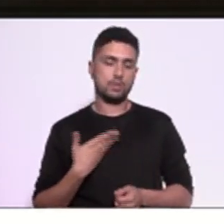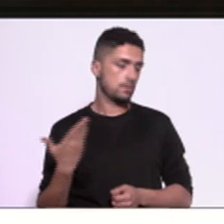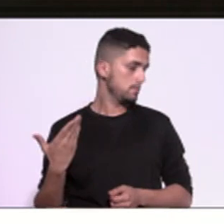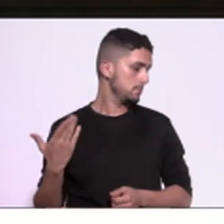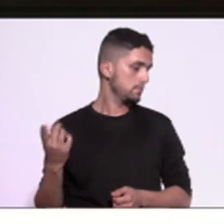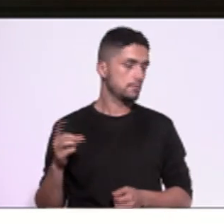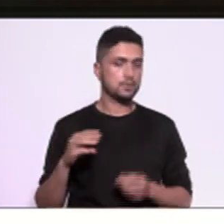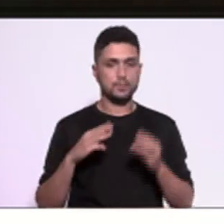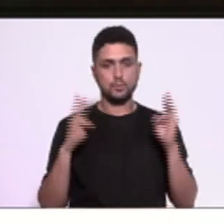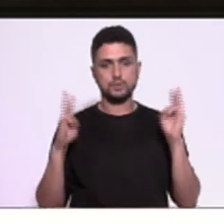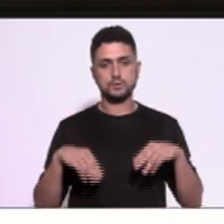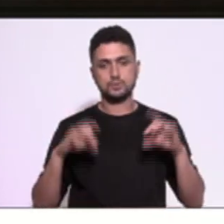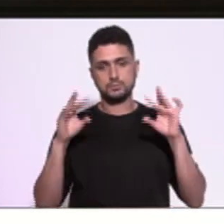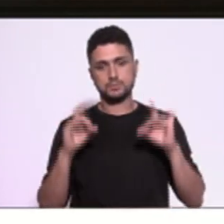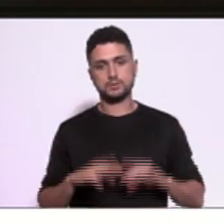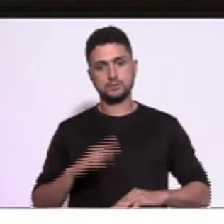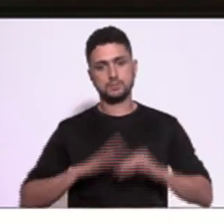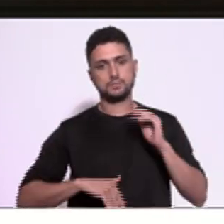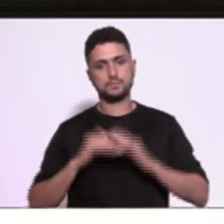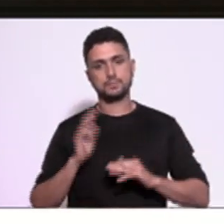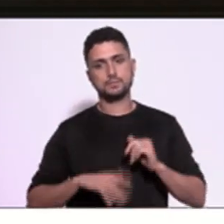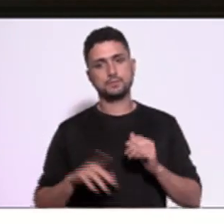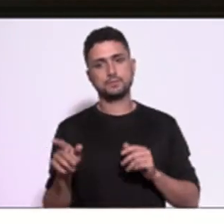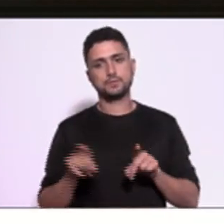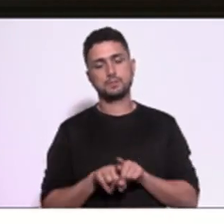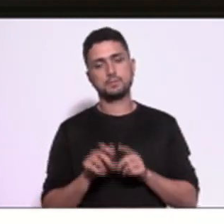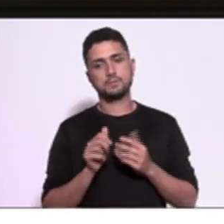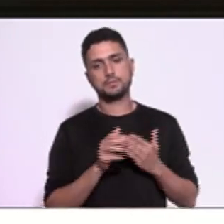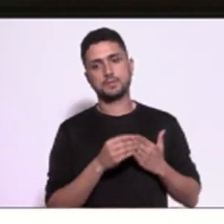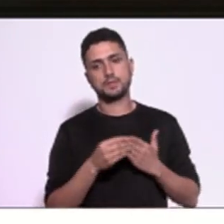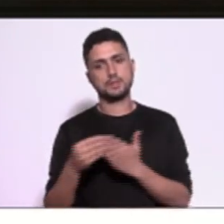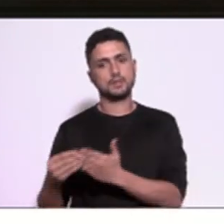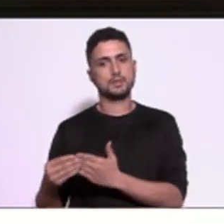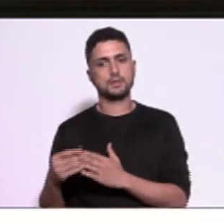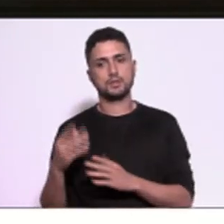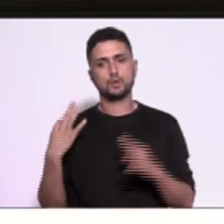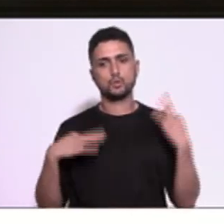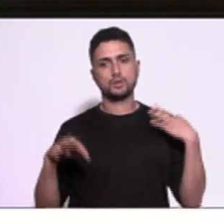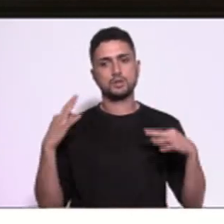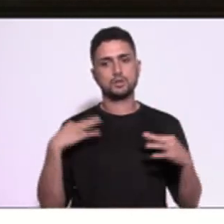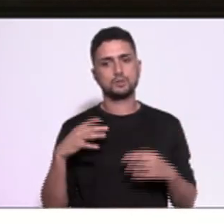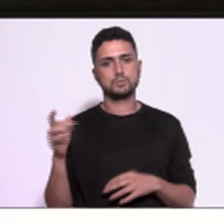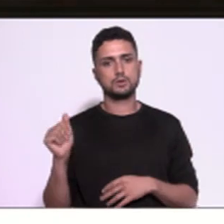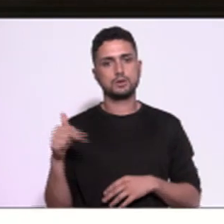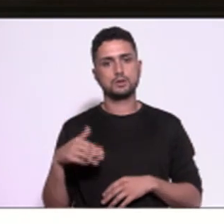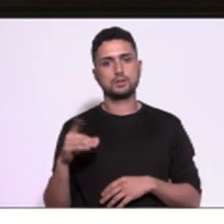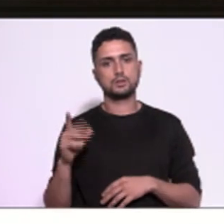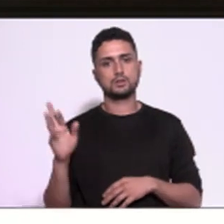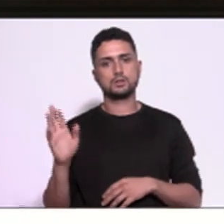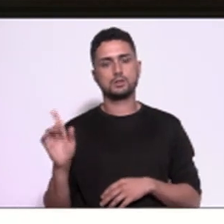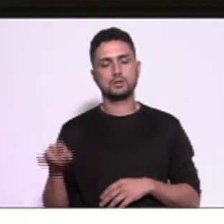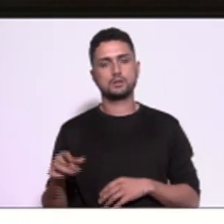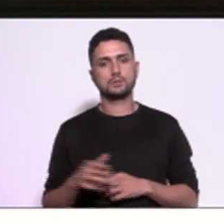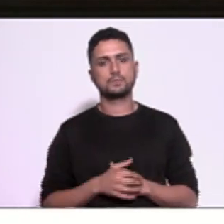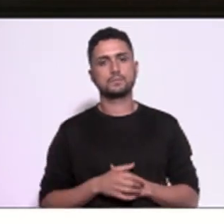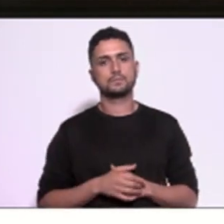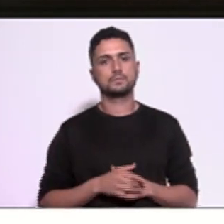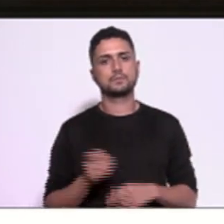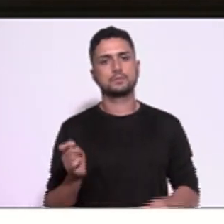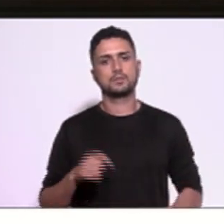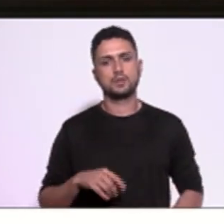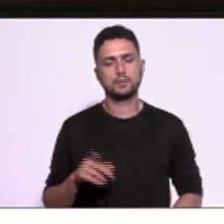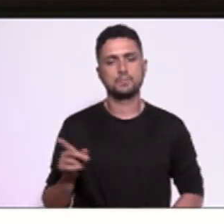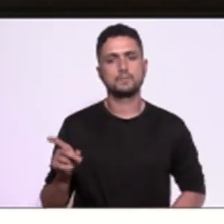museólogo e guia de turismo, André Andion Angulo, aqui presente, quando foi possível fazer uma